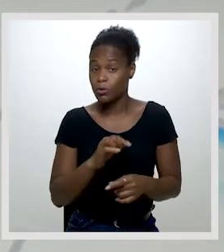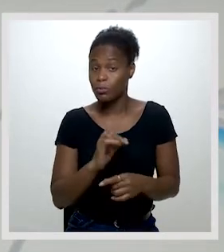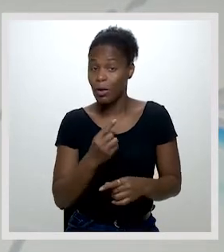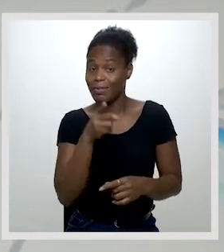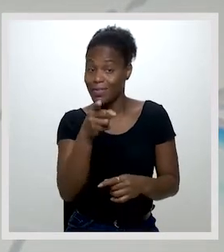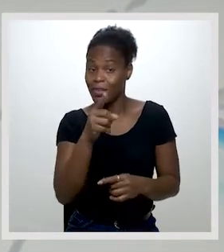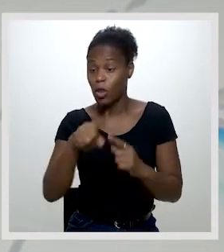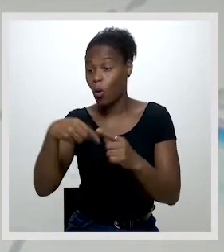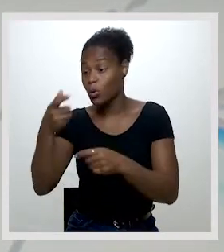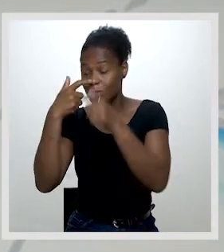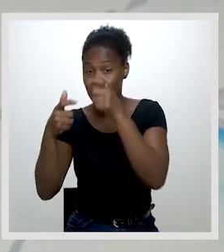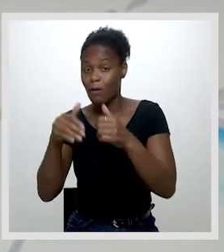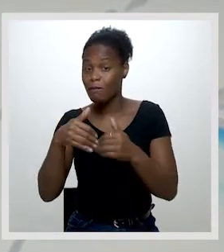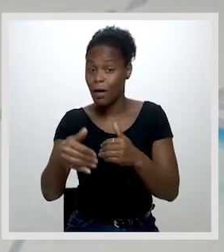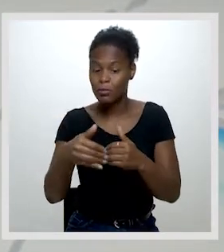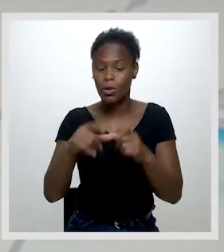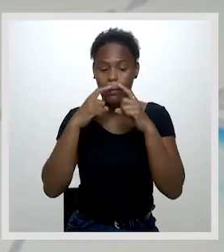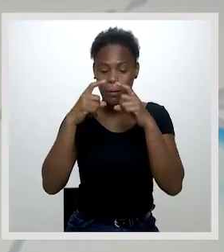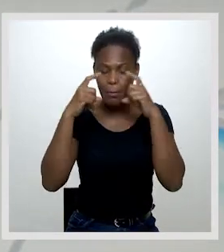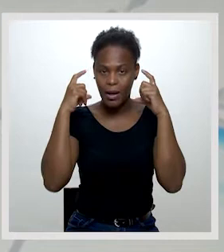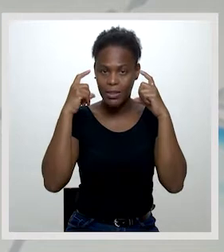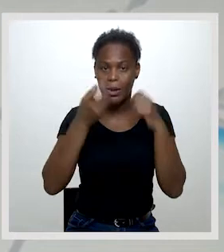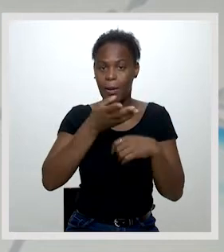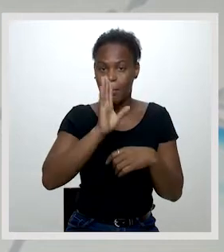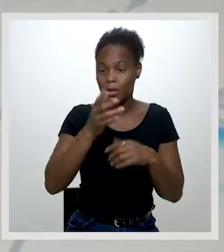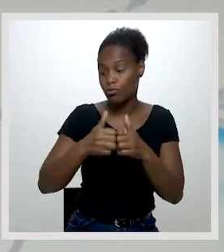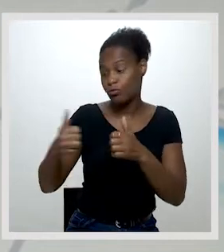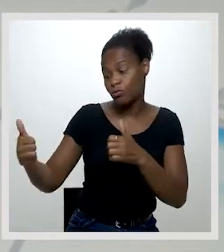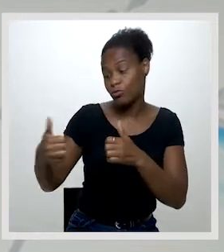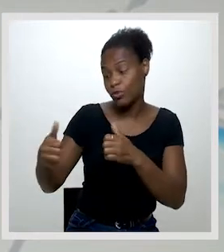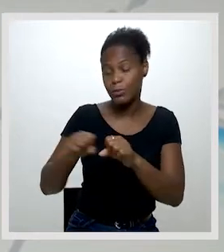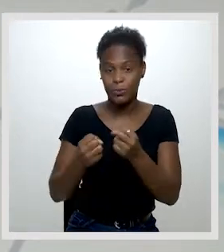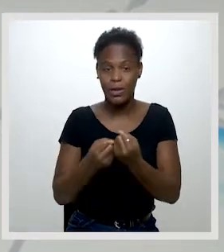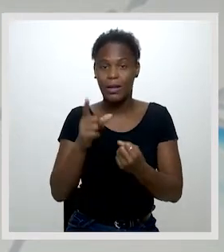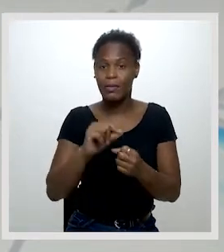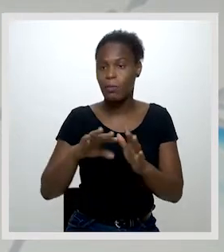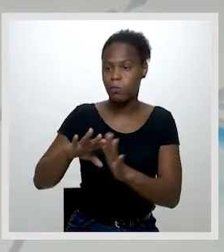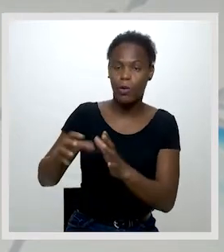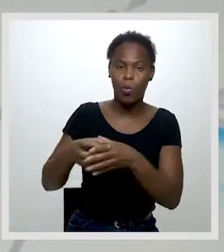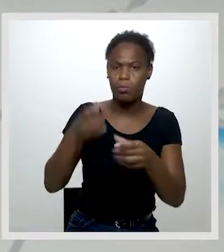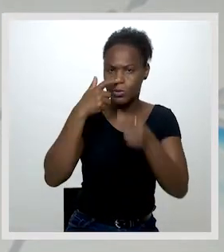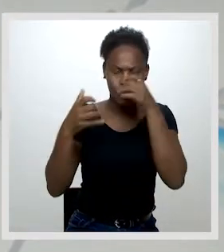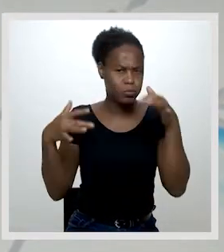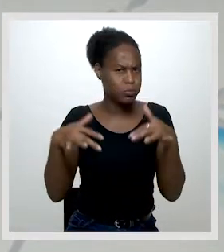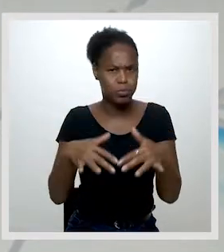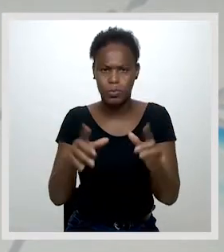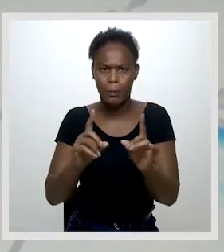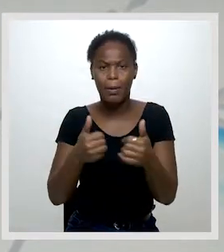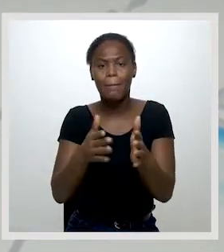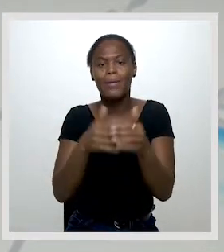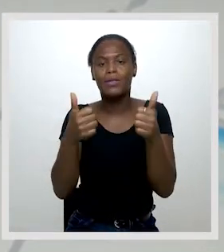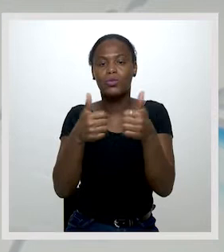outros, vamos usar as máscaras, praticar distanciamento social, evitar aglomerações para o bem de todos.